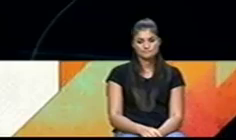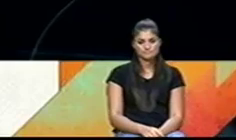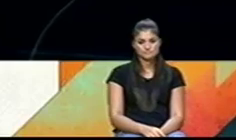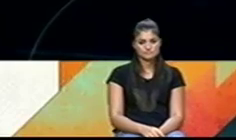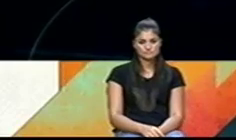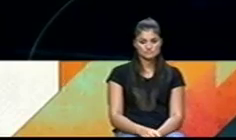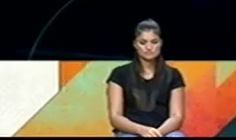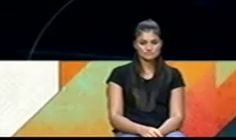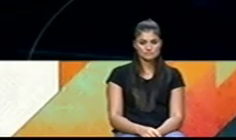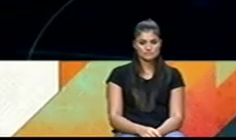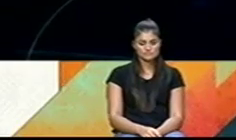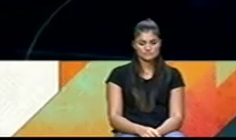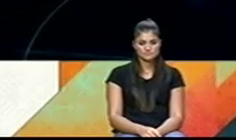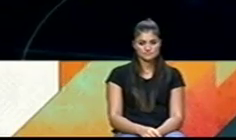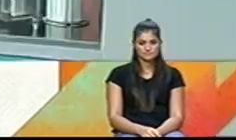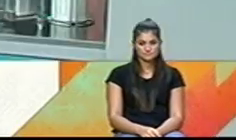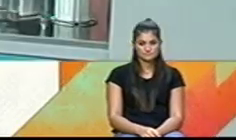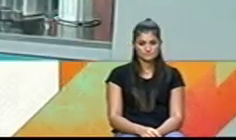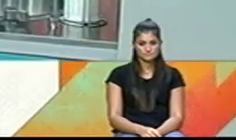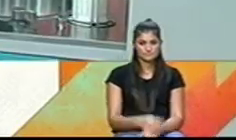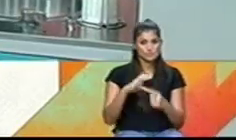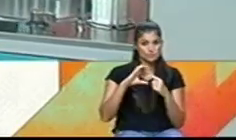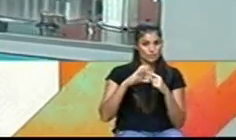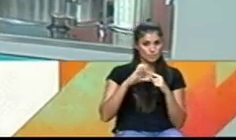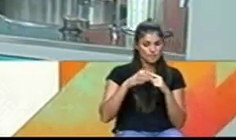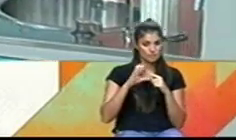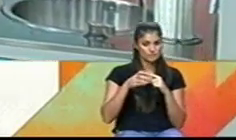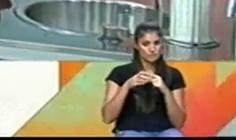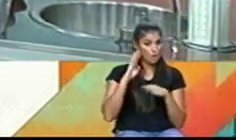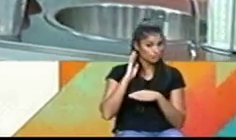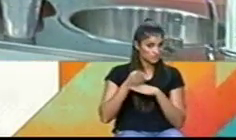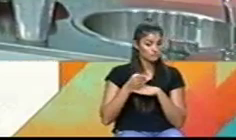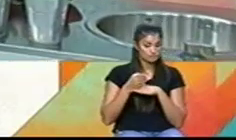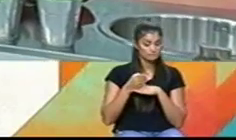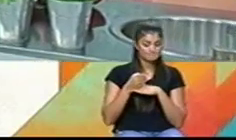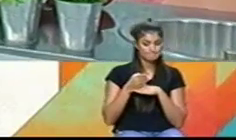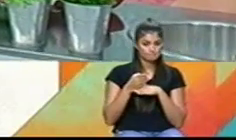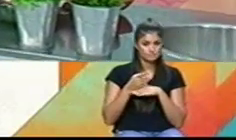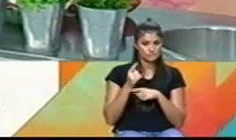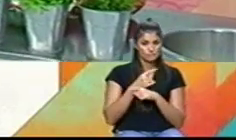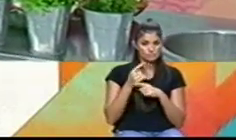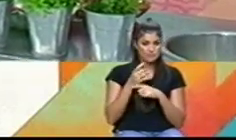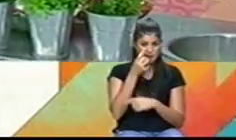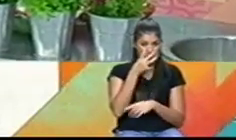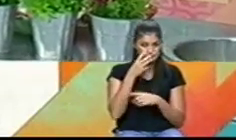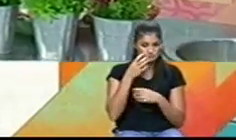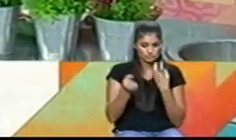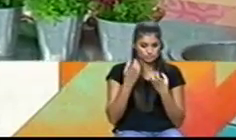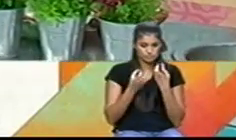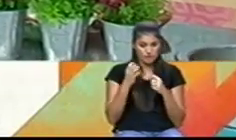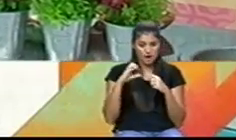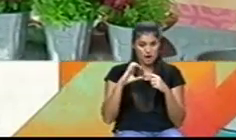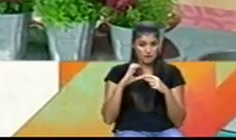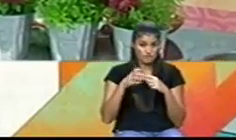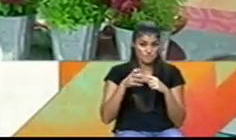É o que nos falta. O cogumelos vai em último lugar, sim. não é? Porque cozinham mais rápido e também